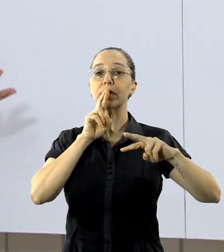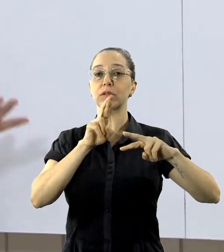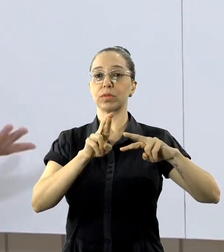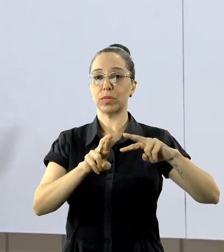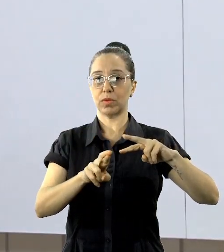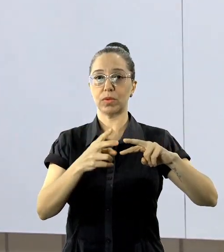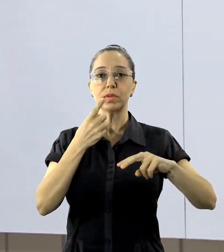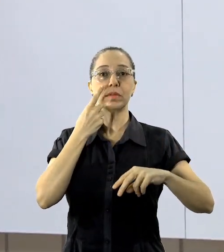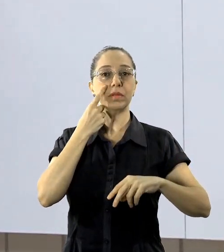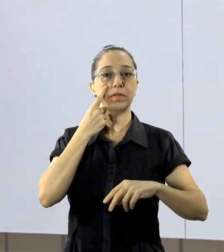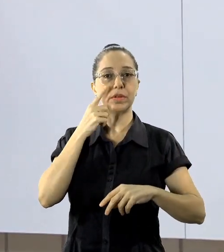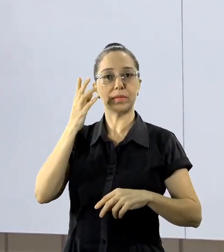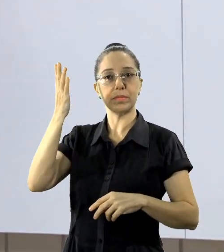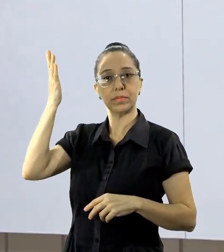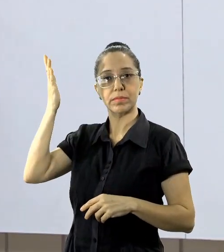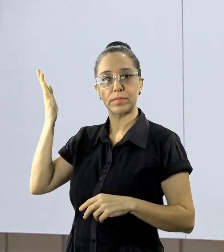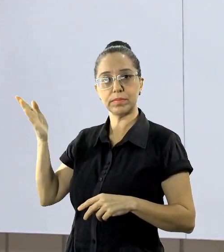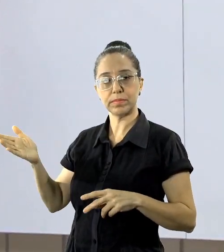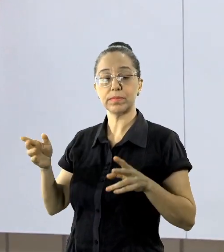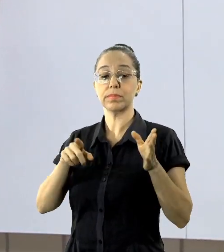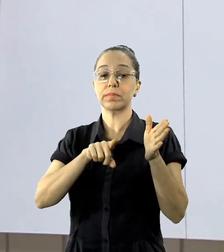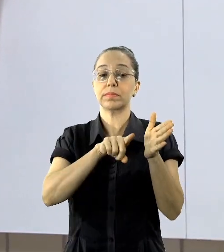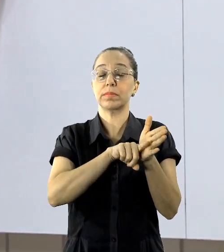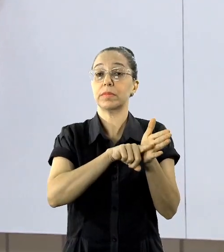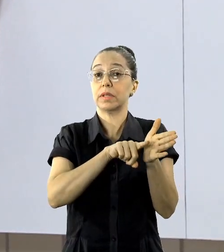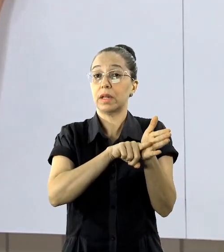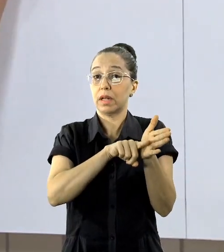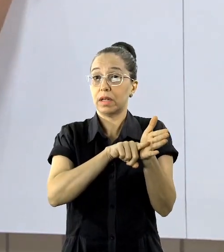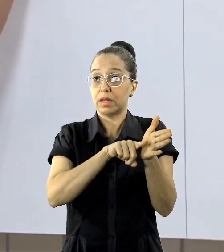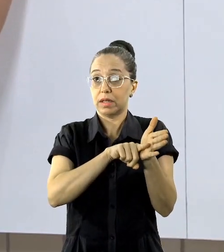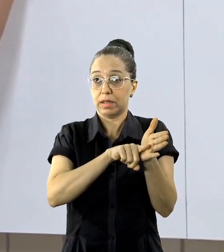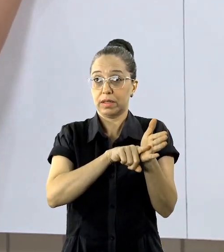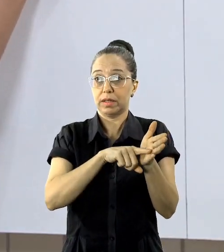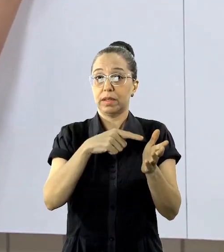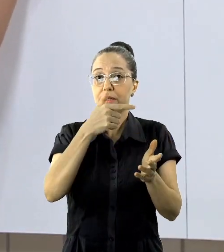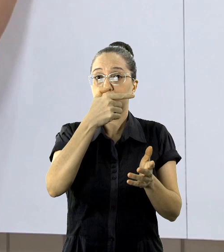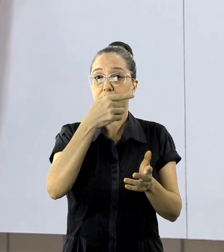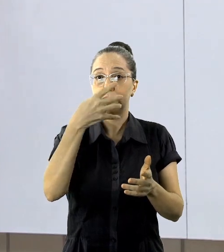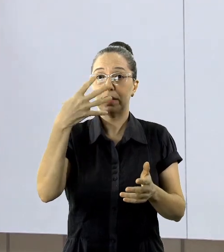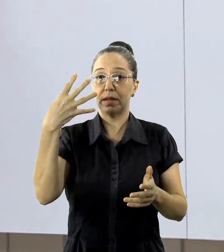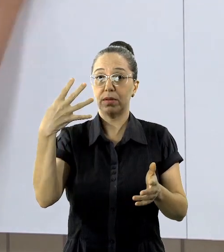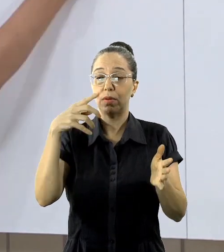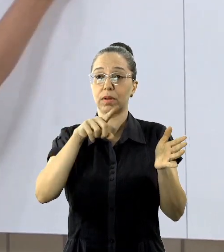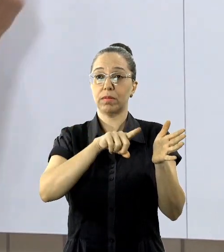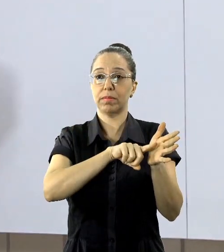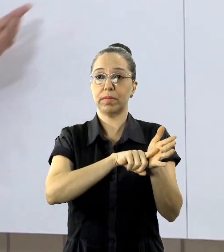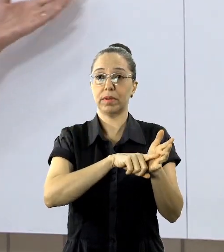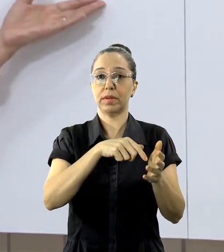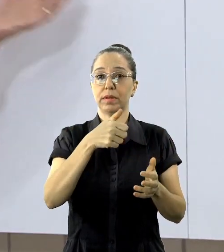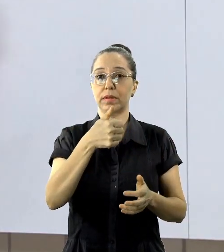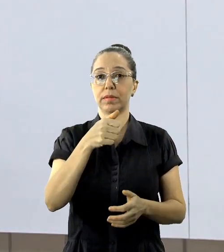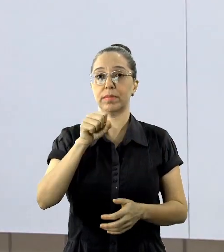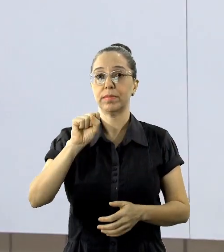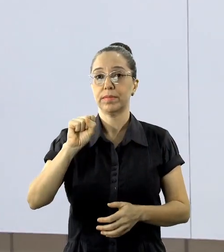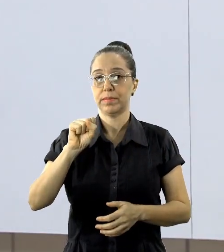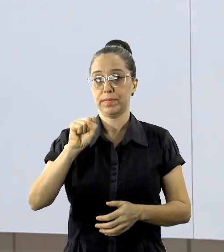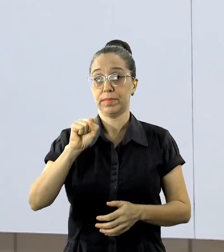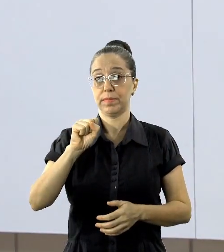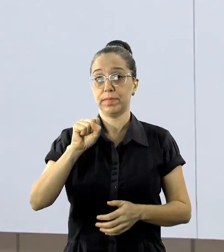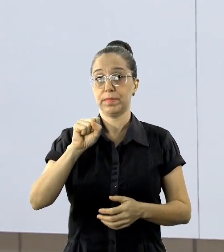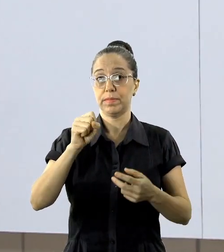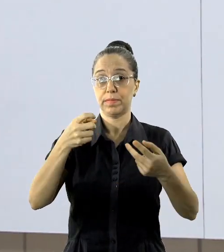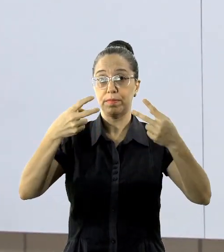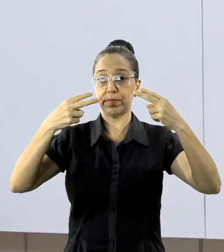vamos subtrair 74 menos a idade de Pedro. O que sobrar vai ser a